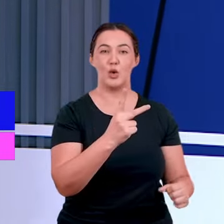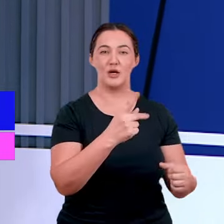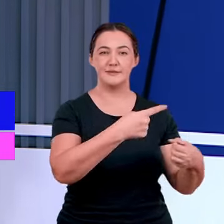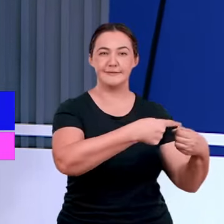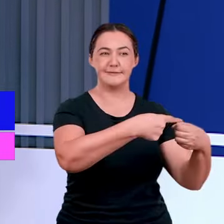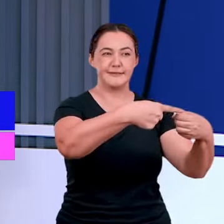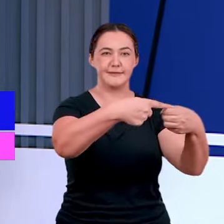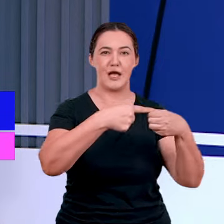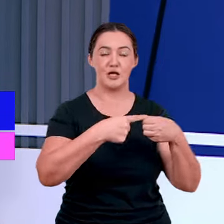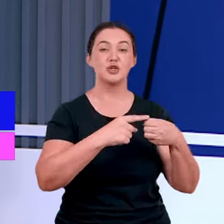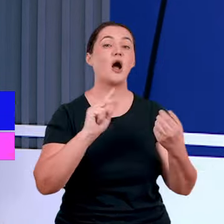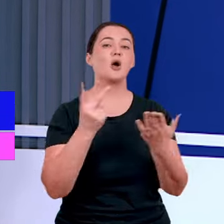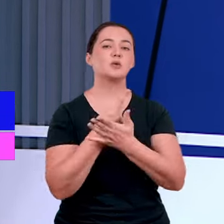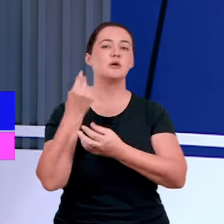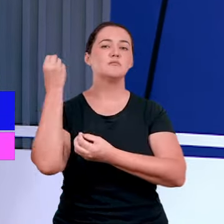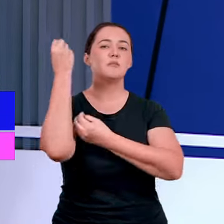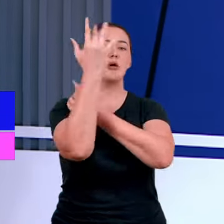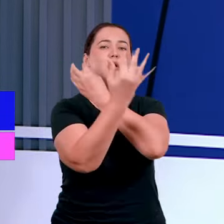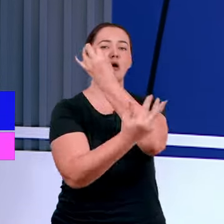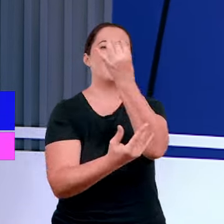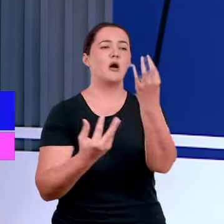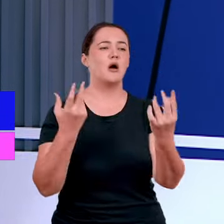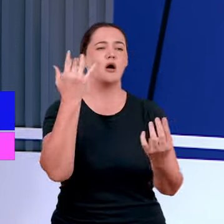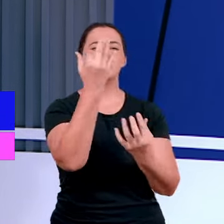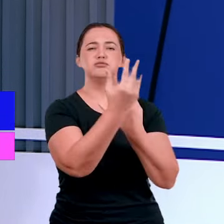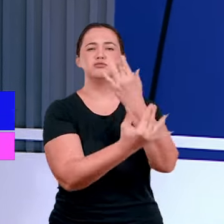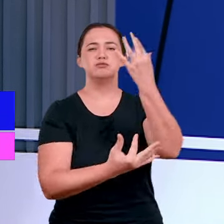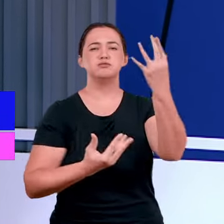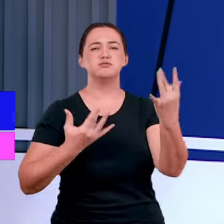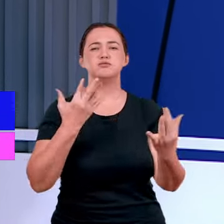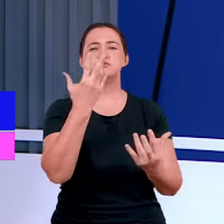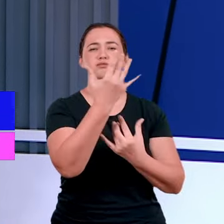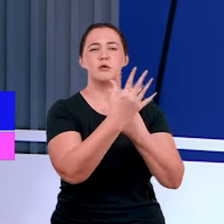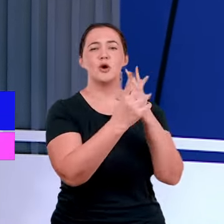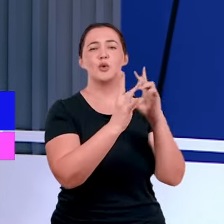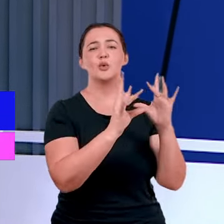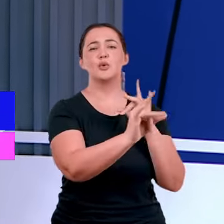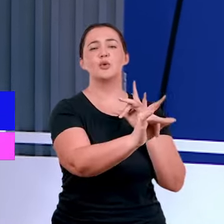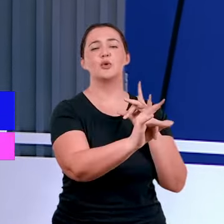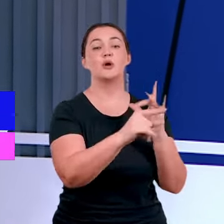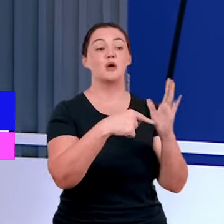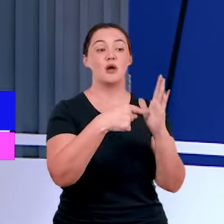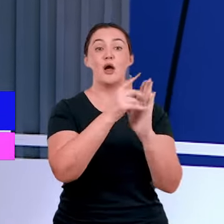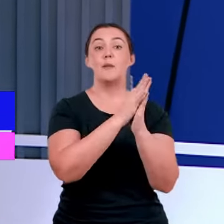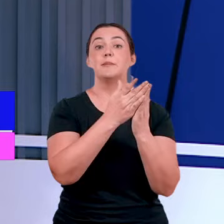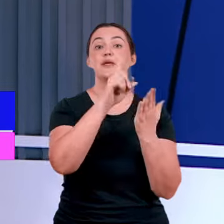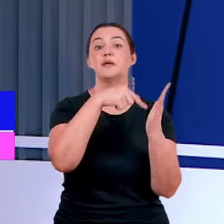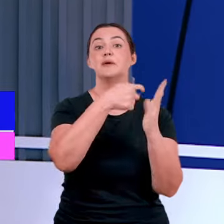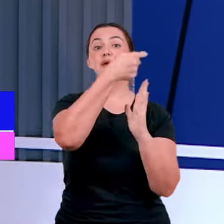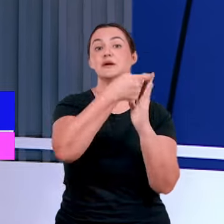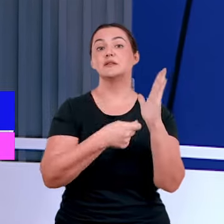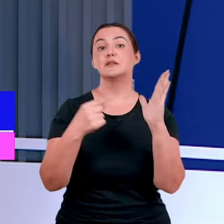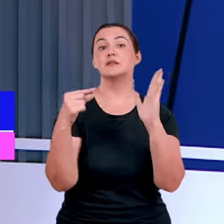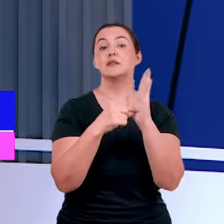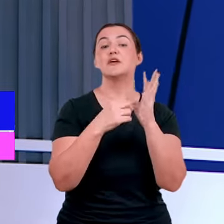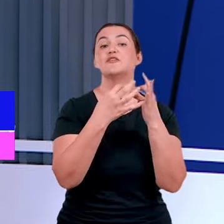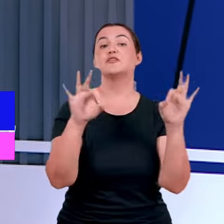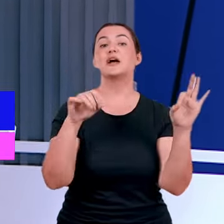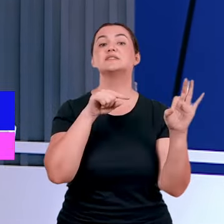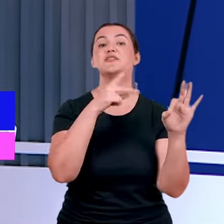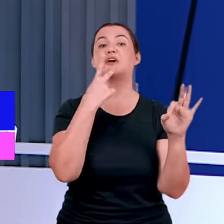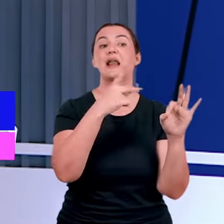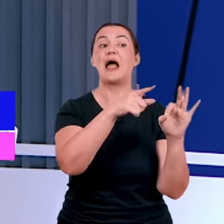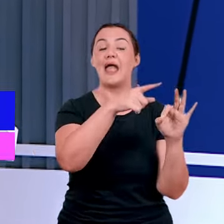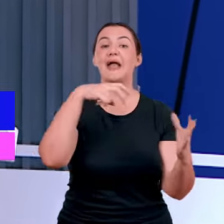Elas sofreram as consequências. Elas nunca mais se reconstruíram, nunca mais se levantaram. O